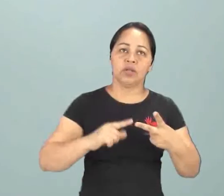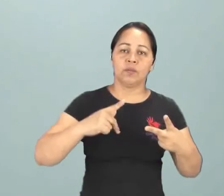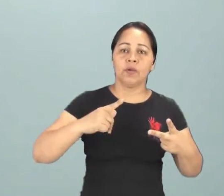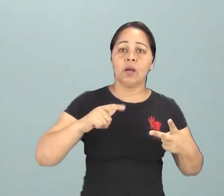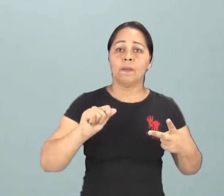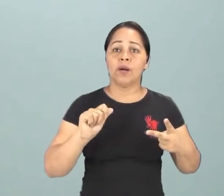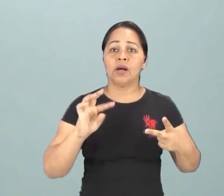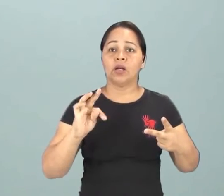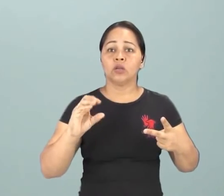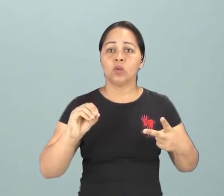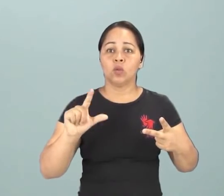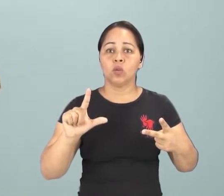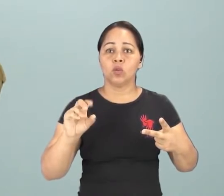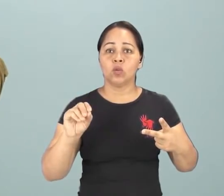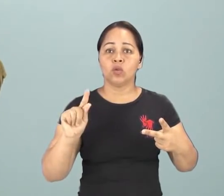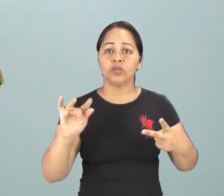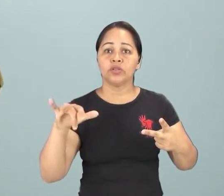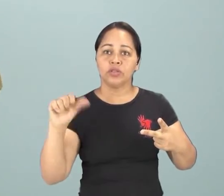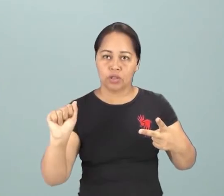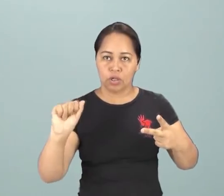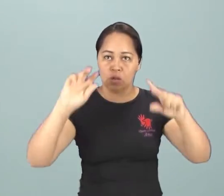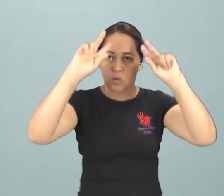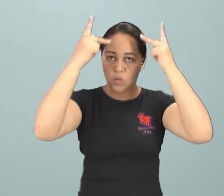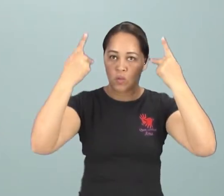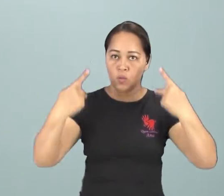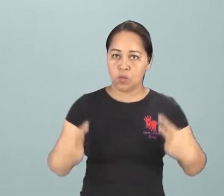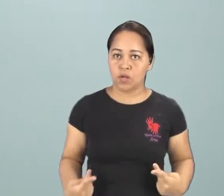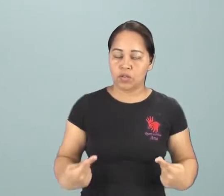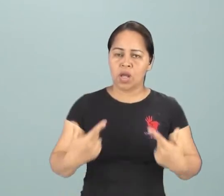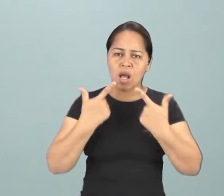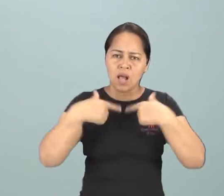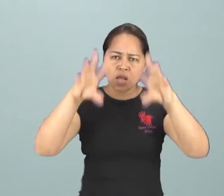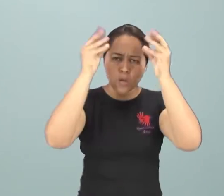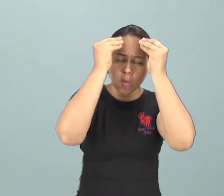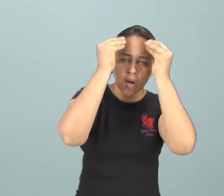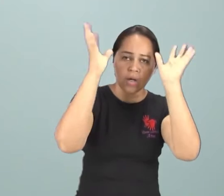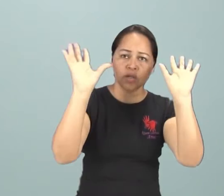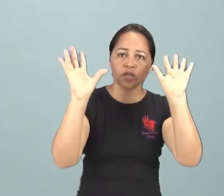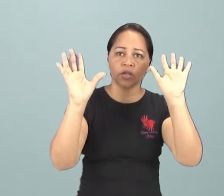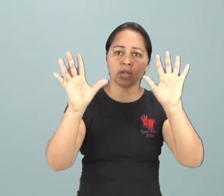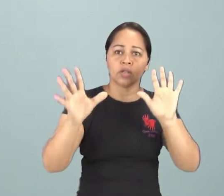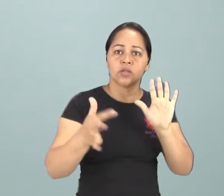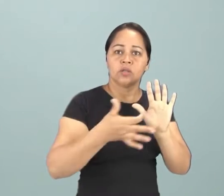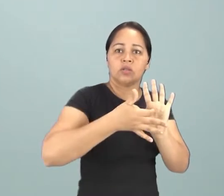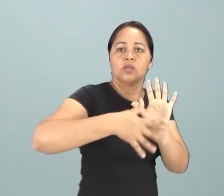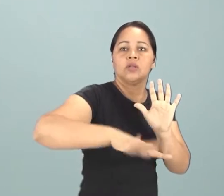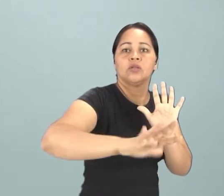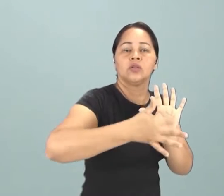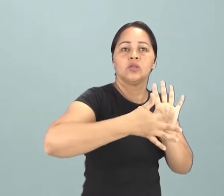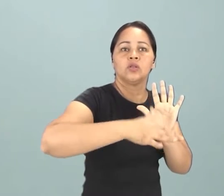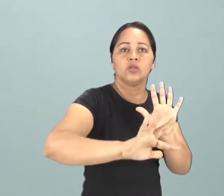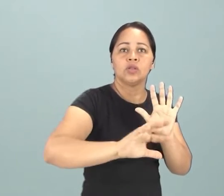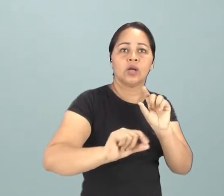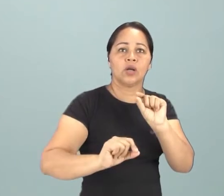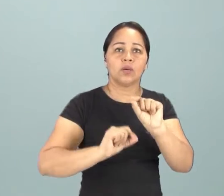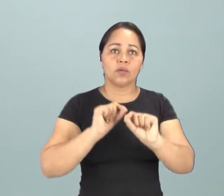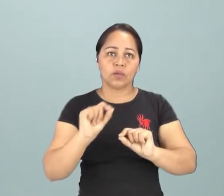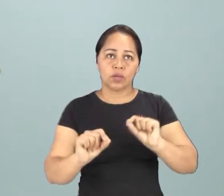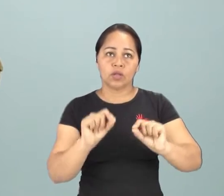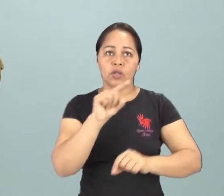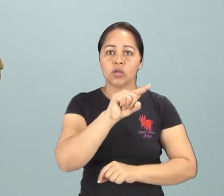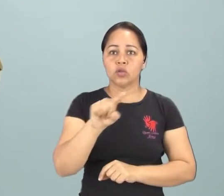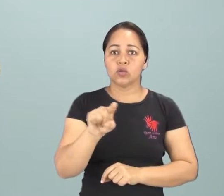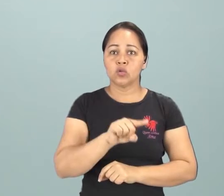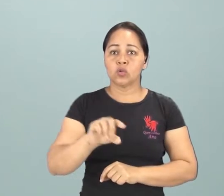uma teoria que é desenvolvida nesse momento, falando da linguagem do naturalismo, que é a zoomorfização, tá? Que